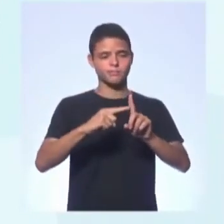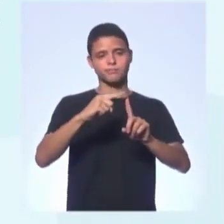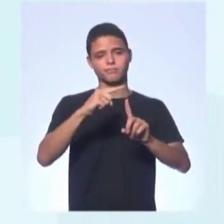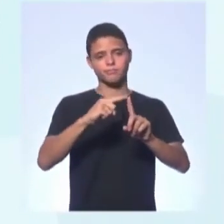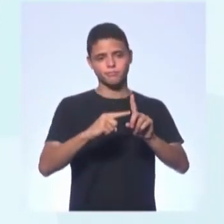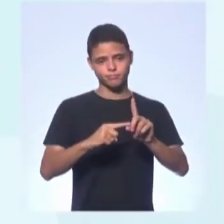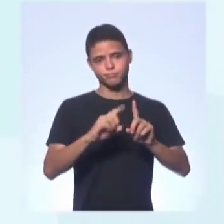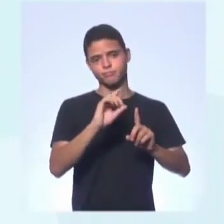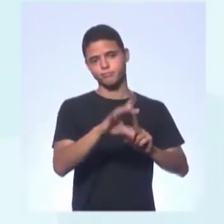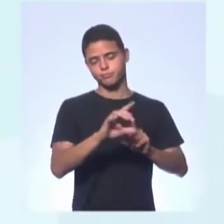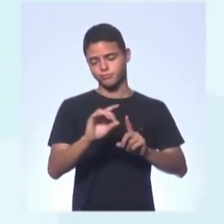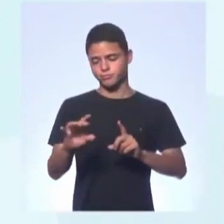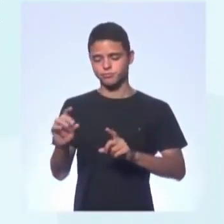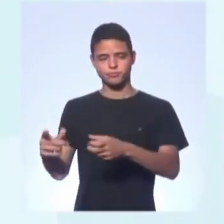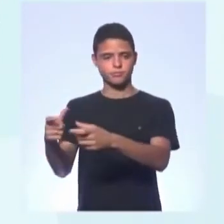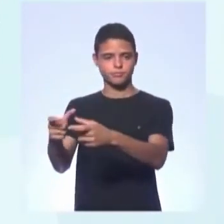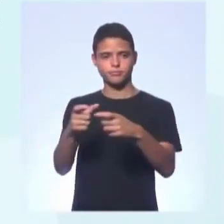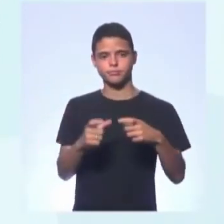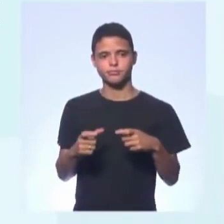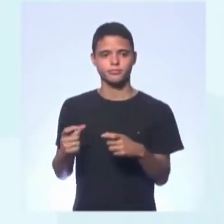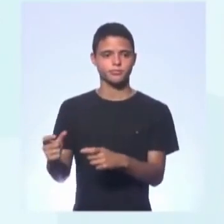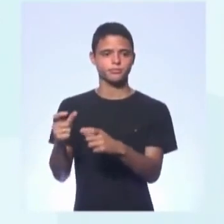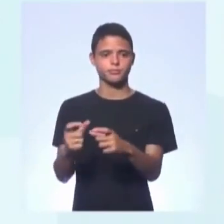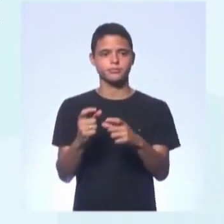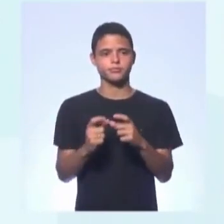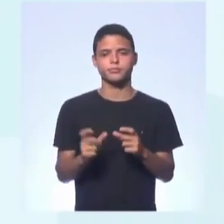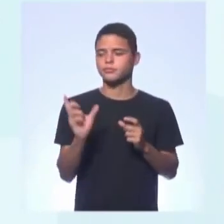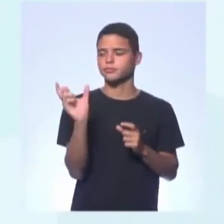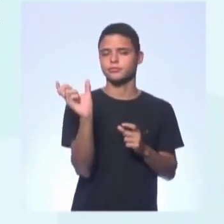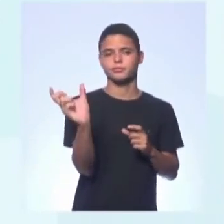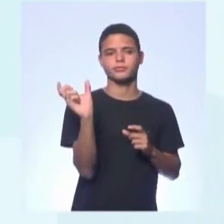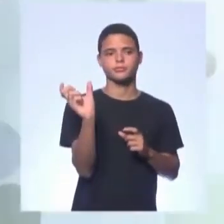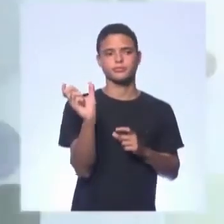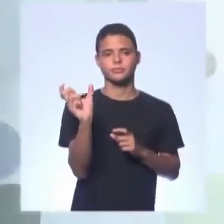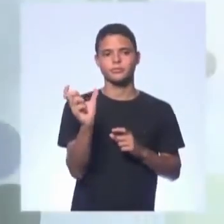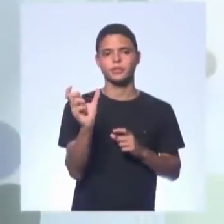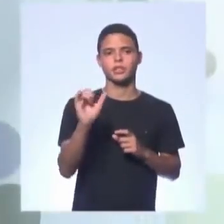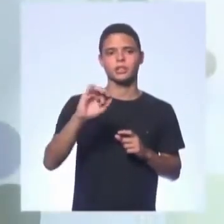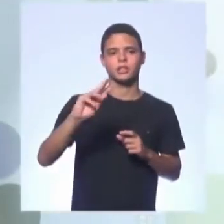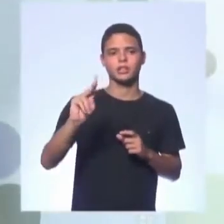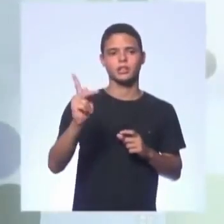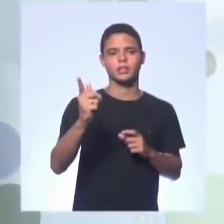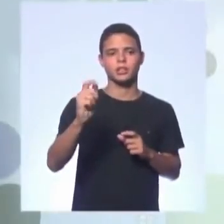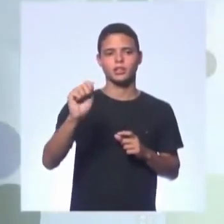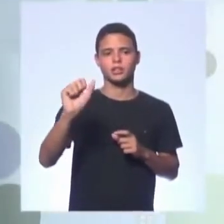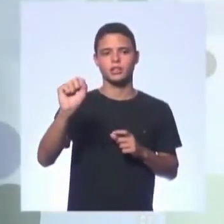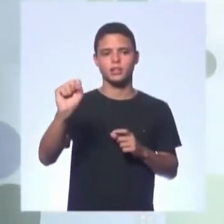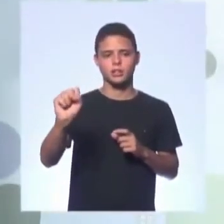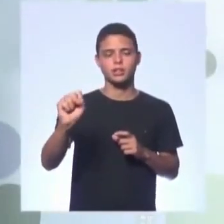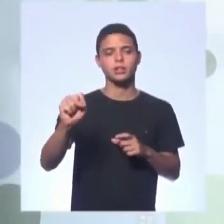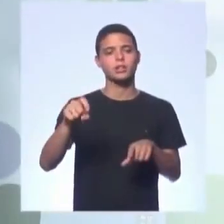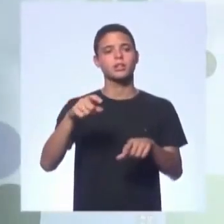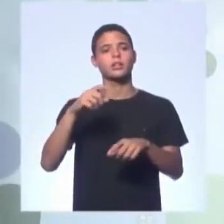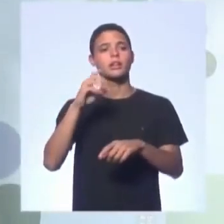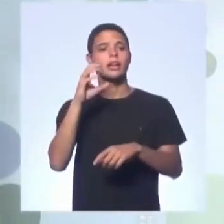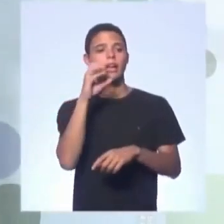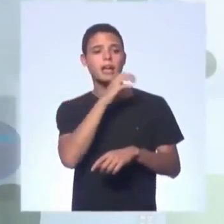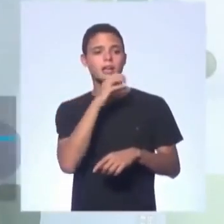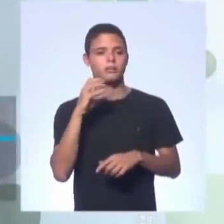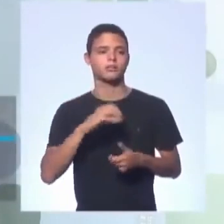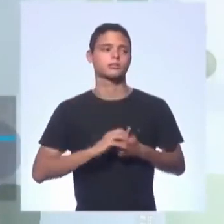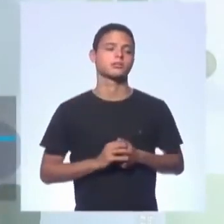determinadas áreas, né? É o que nós chamamos de ilhas de calor, né? Então, né, a construção